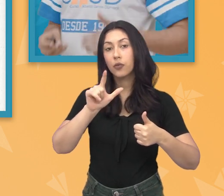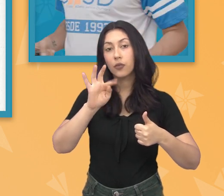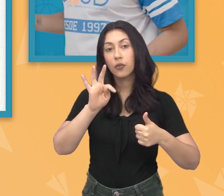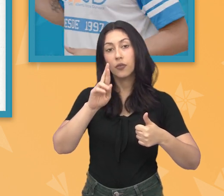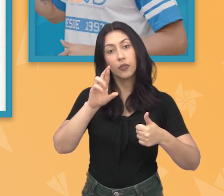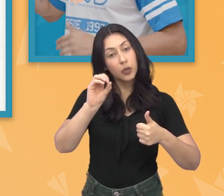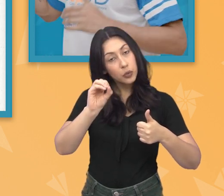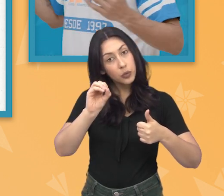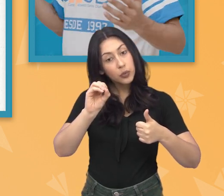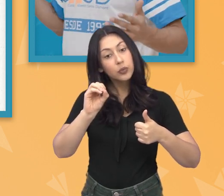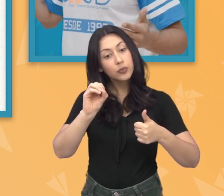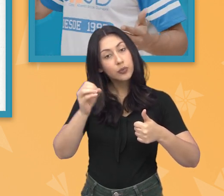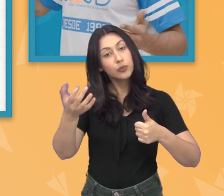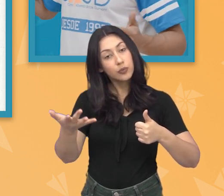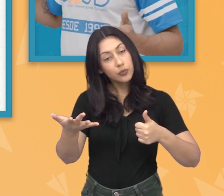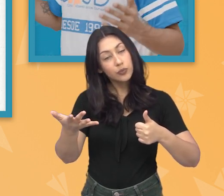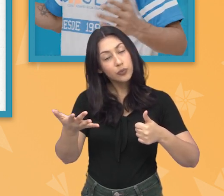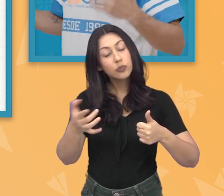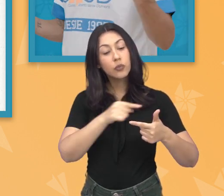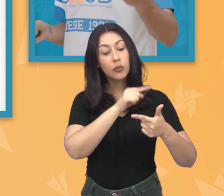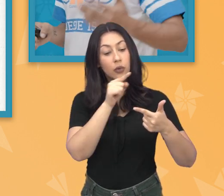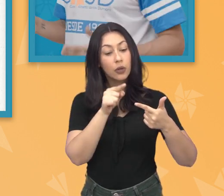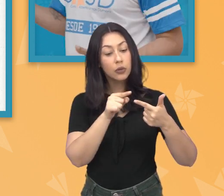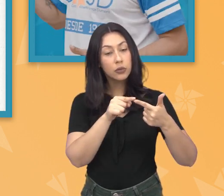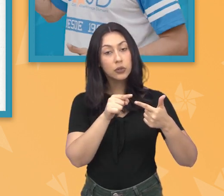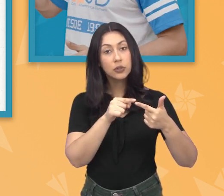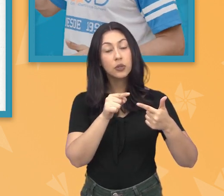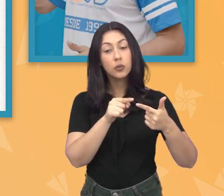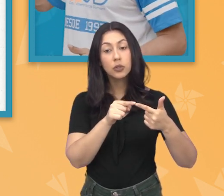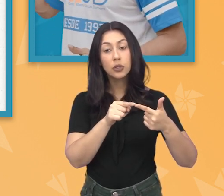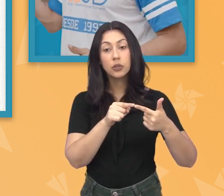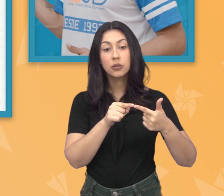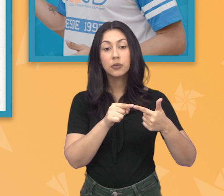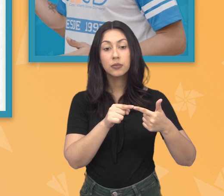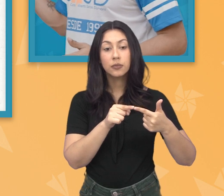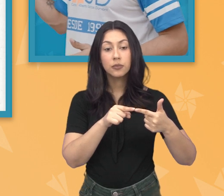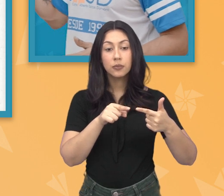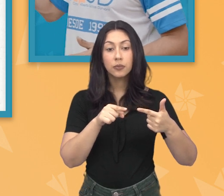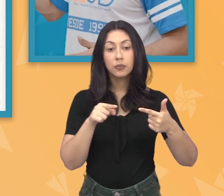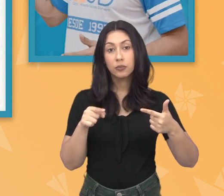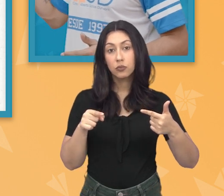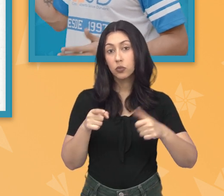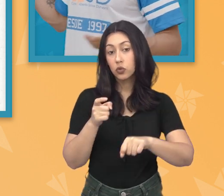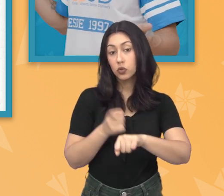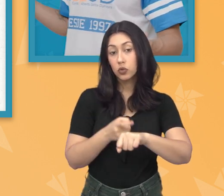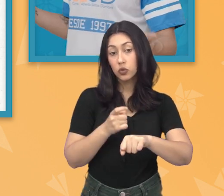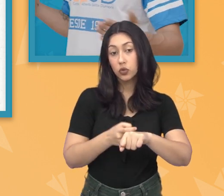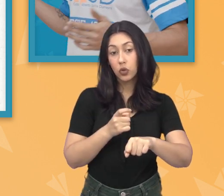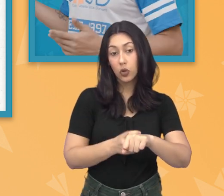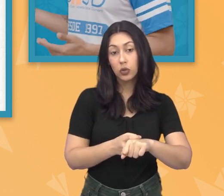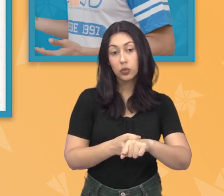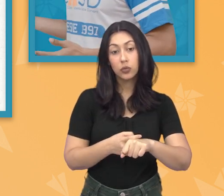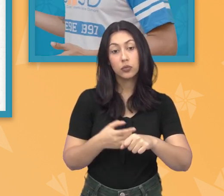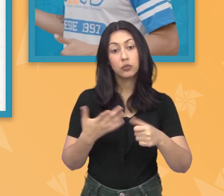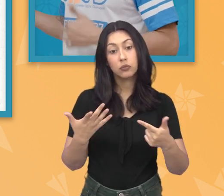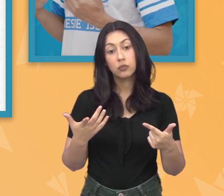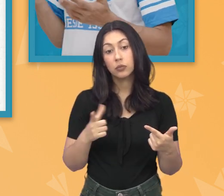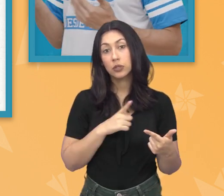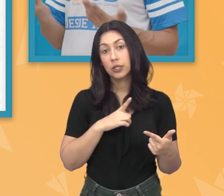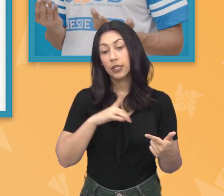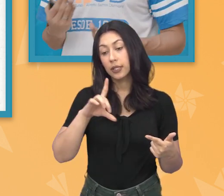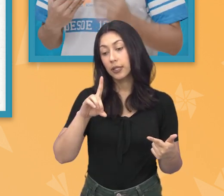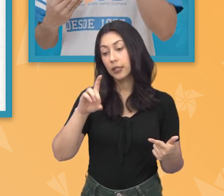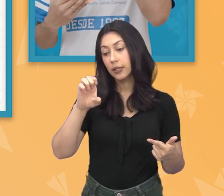peneiras. Filtração, né, separação do lixo através da peneira. Depois, separação de resíduos sólidos, né, floculação.